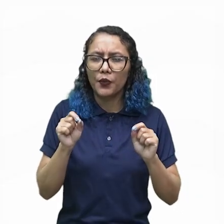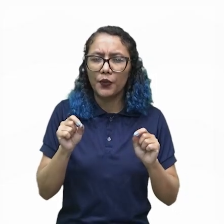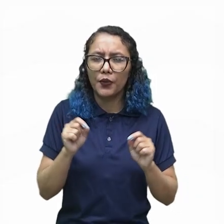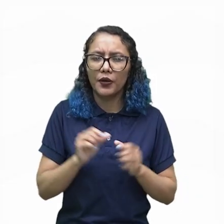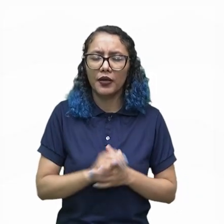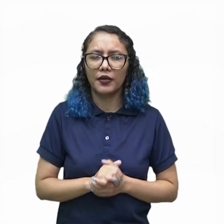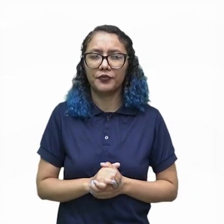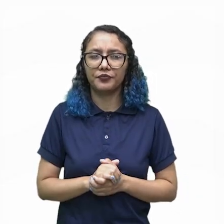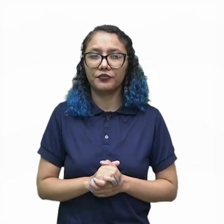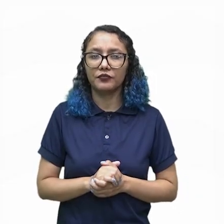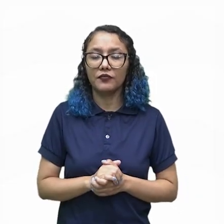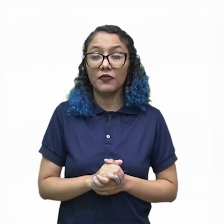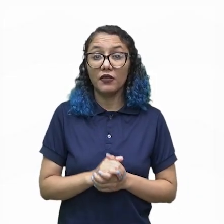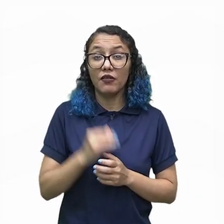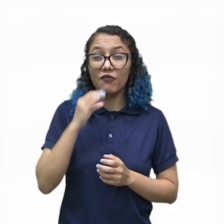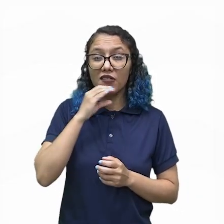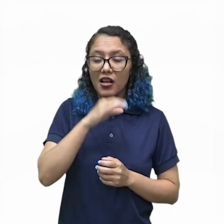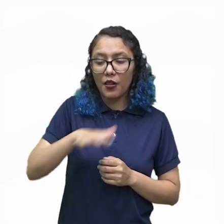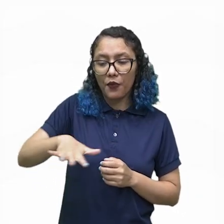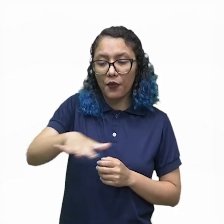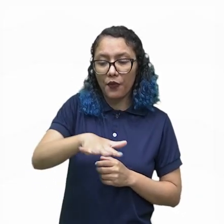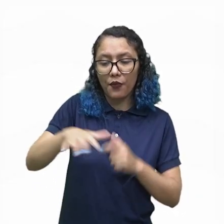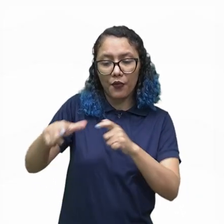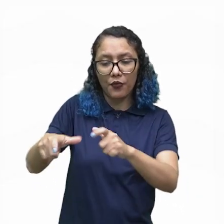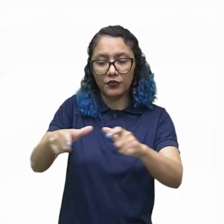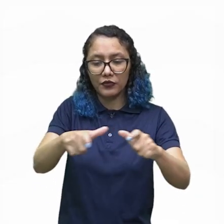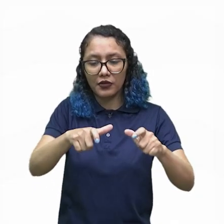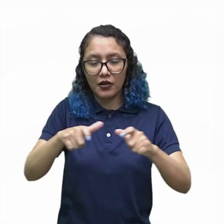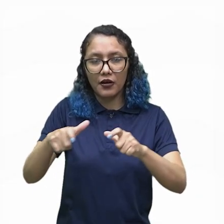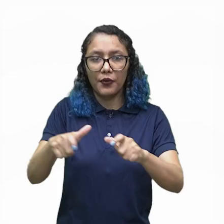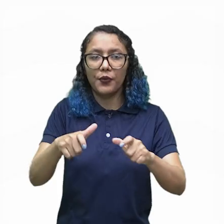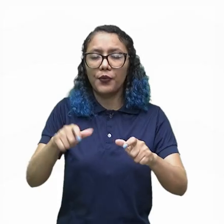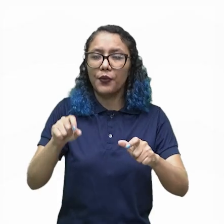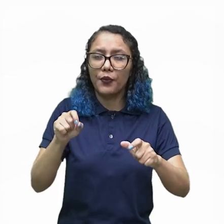o calor do ambiente, né, da parte de fora,